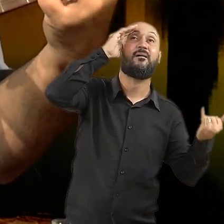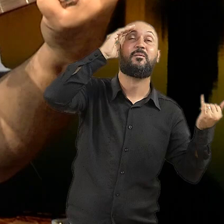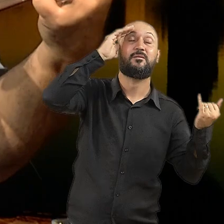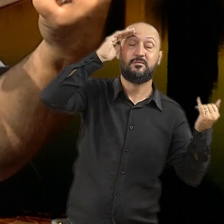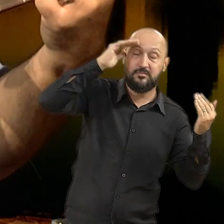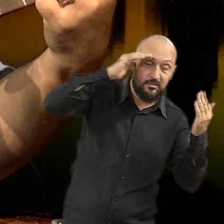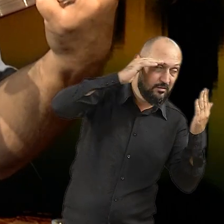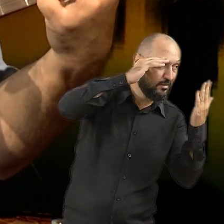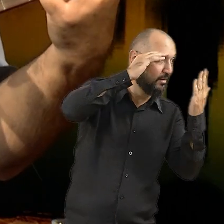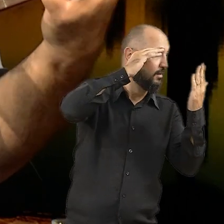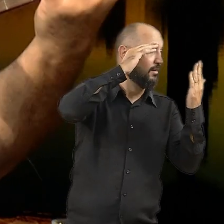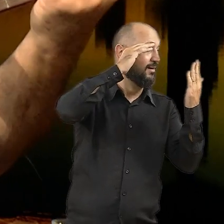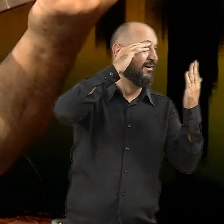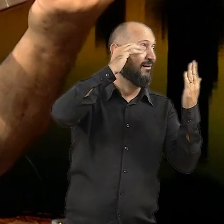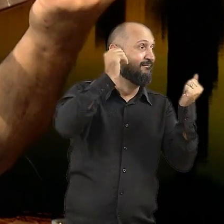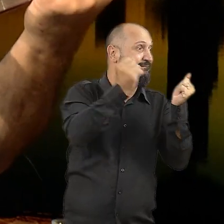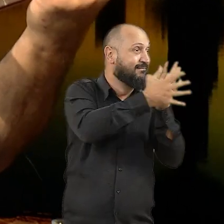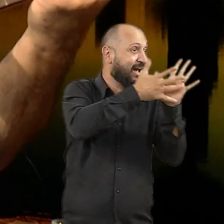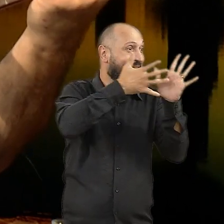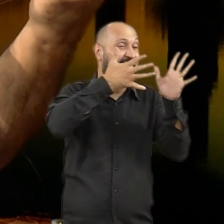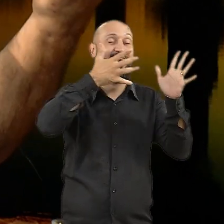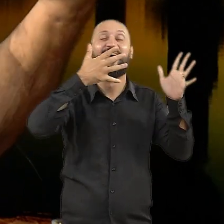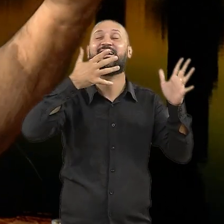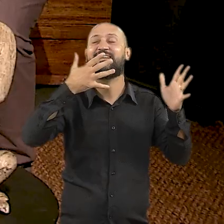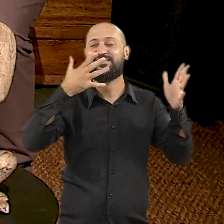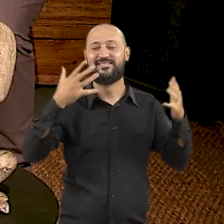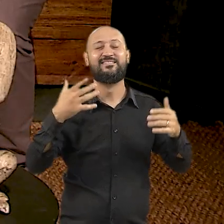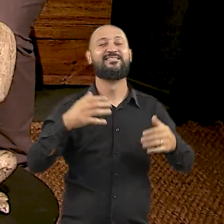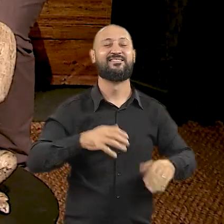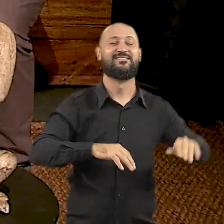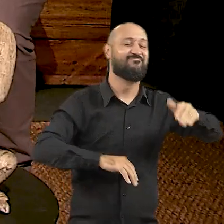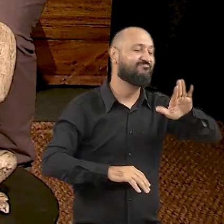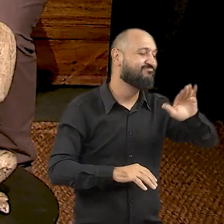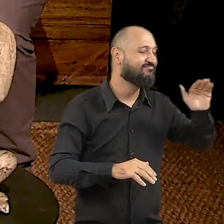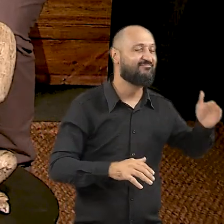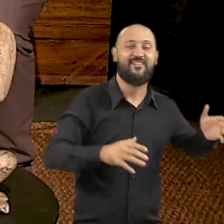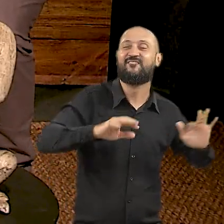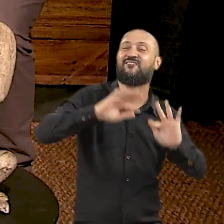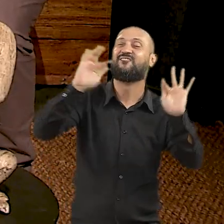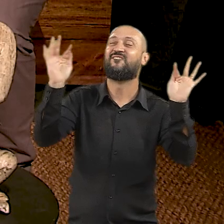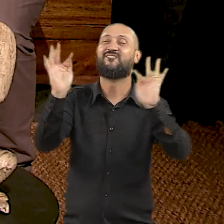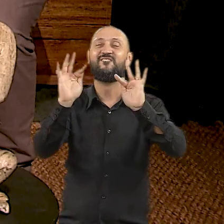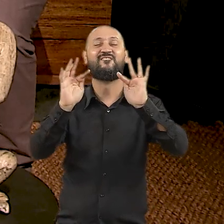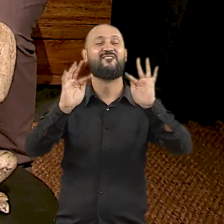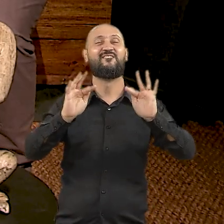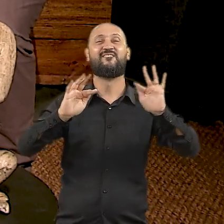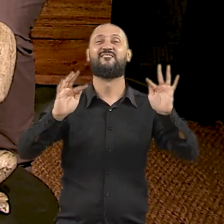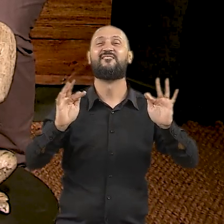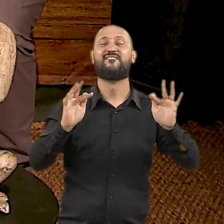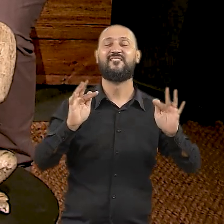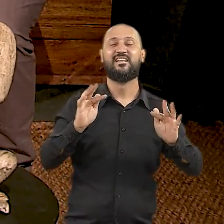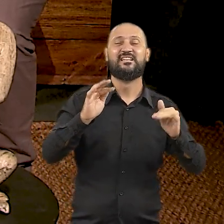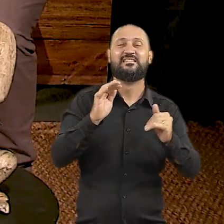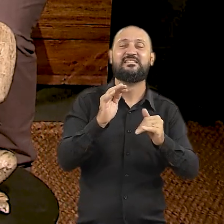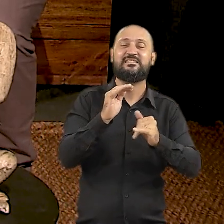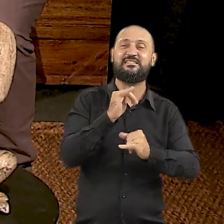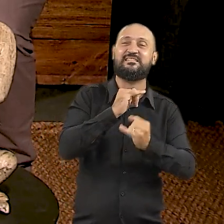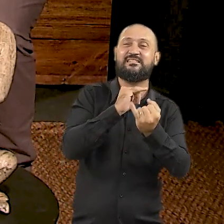olhar ao lado e ver maravilhosos trechos, um monte. Felicidade não passa de